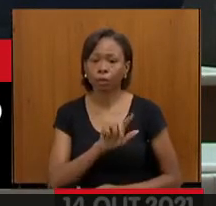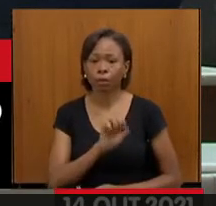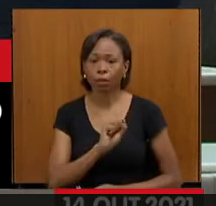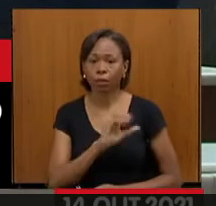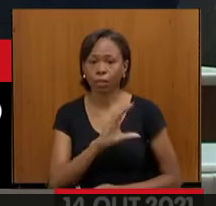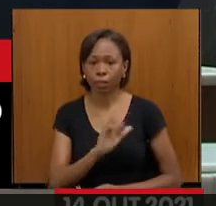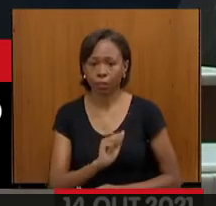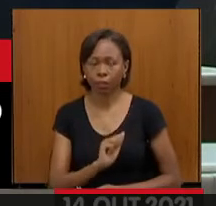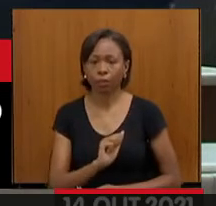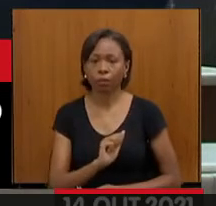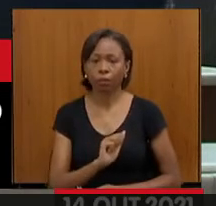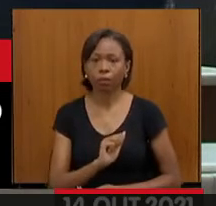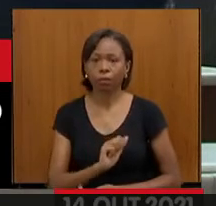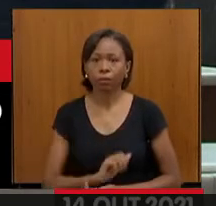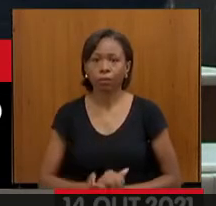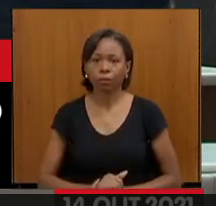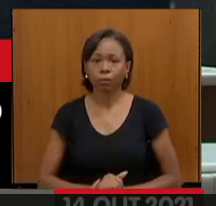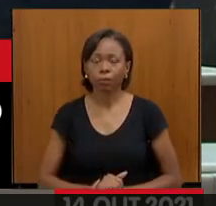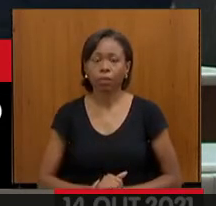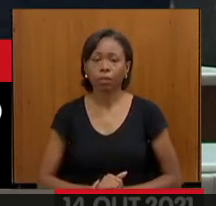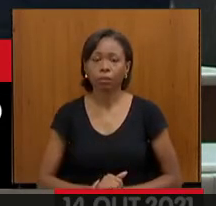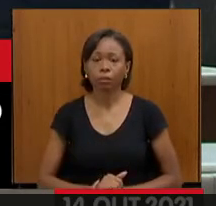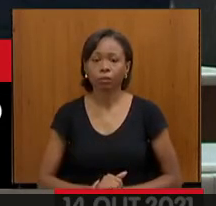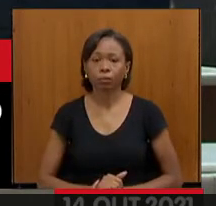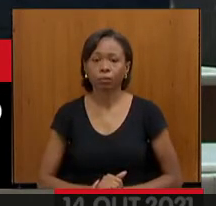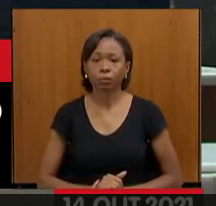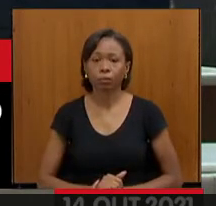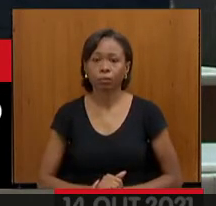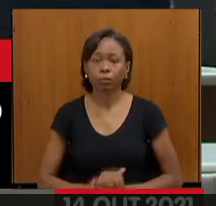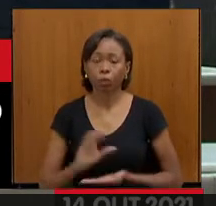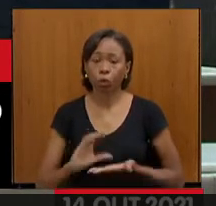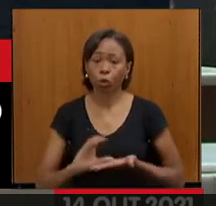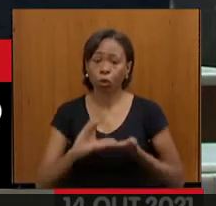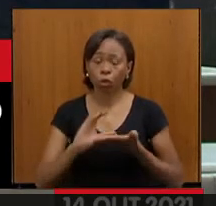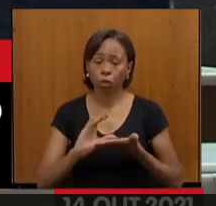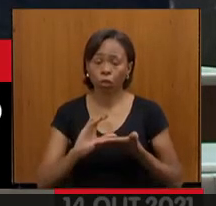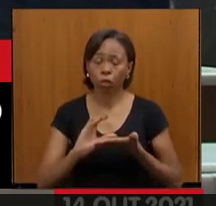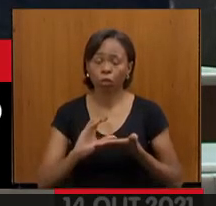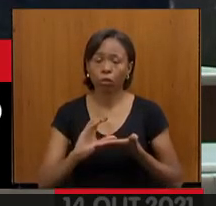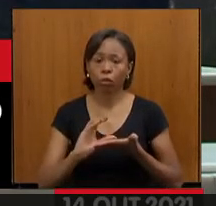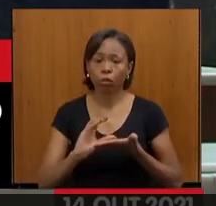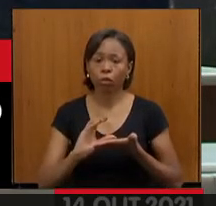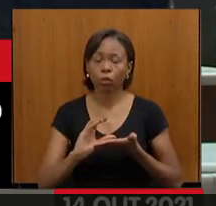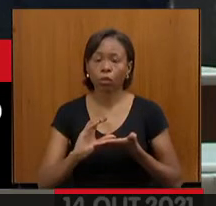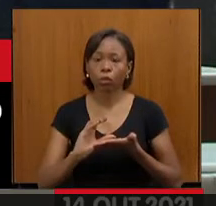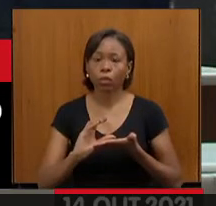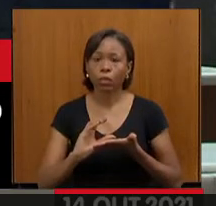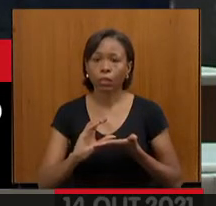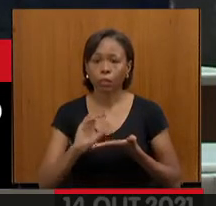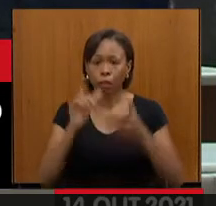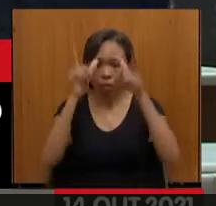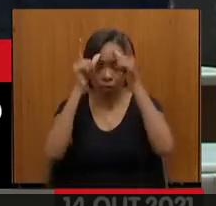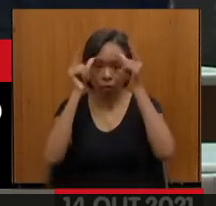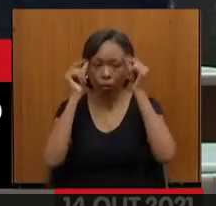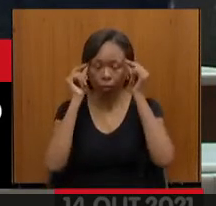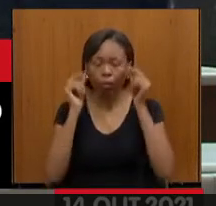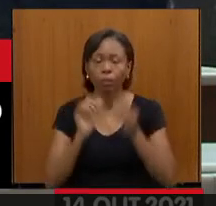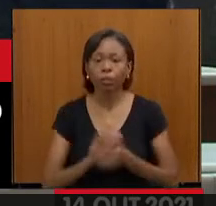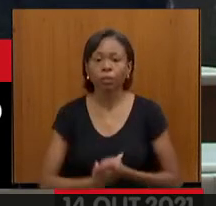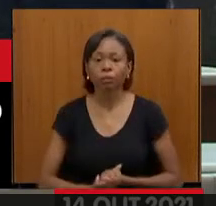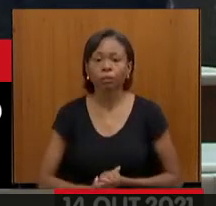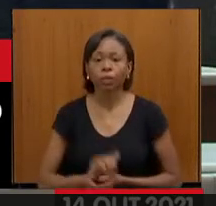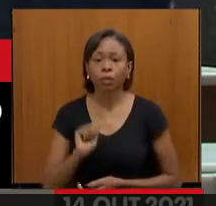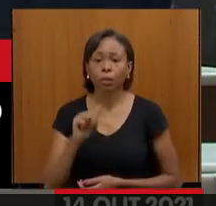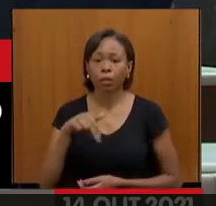Pereira, senhores membros do Conselho Regional de Enfermagem de Minas Gerais, Coreia MG, Ana Flávia